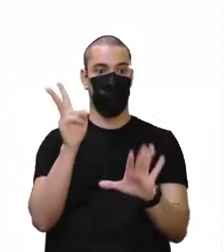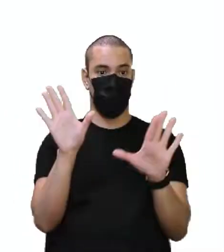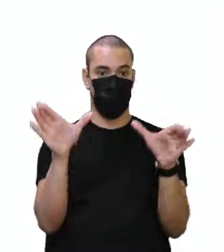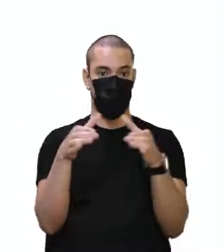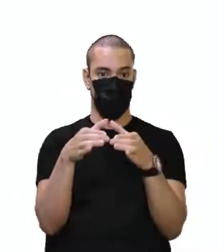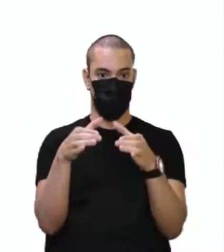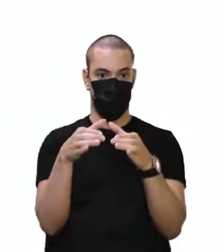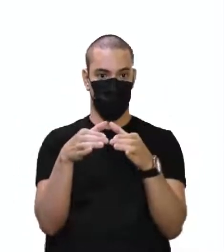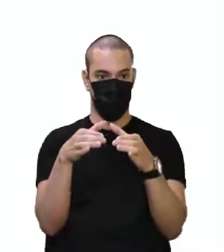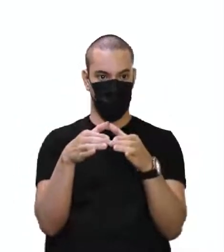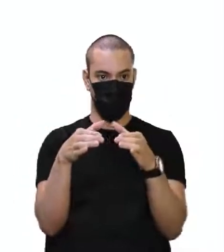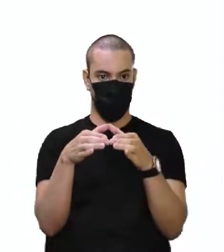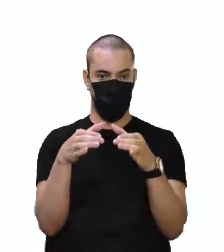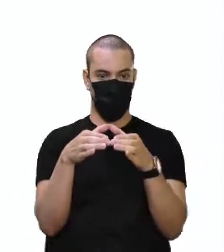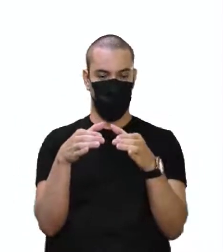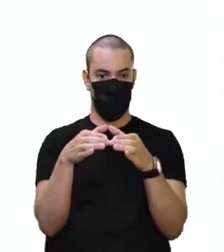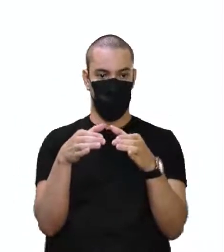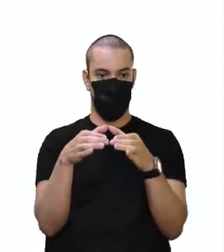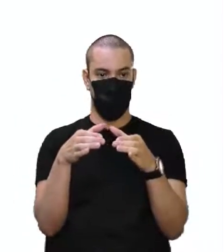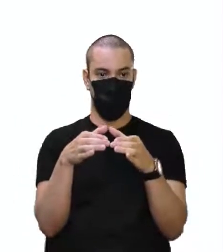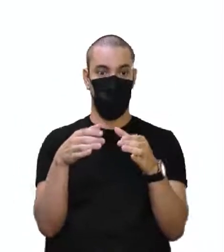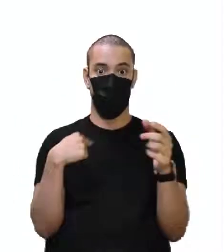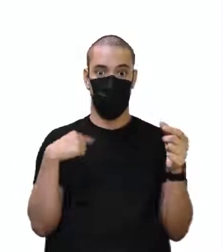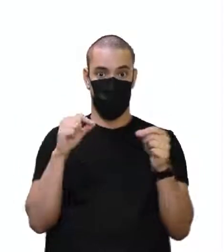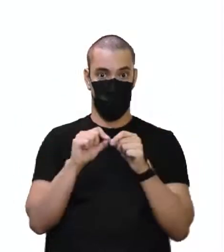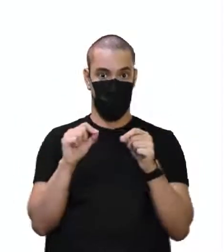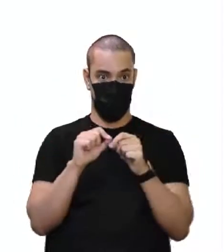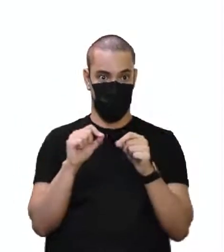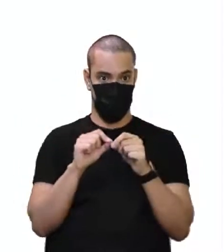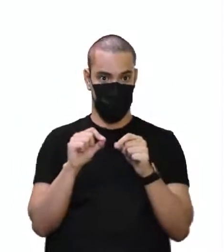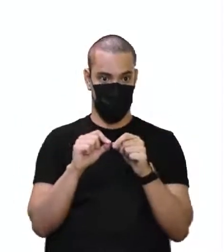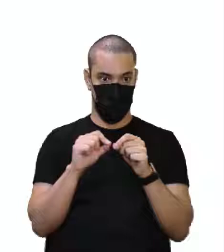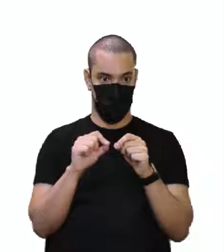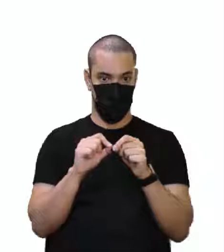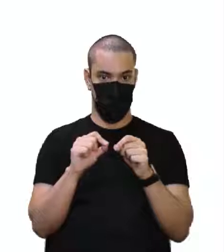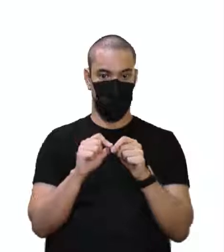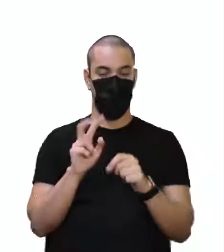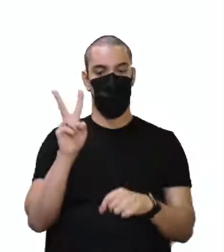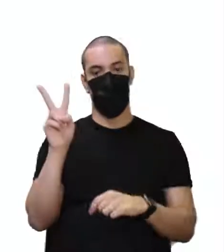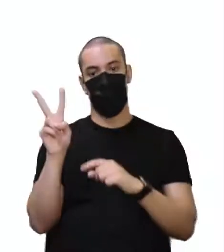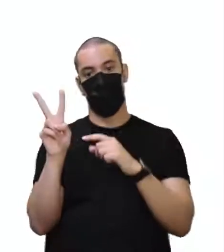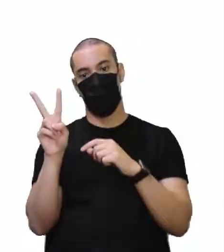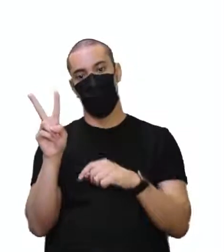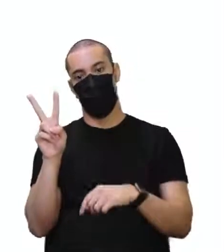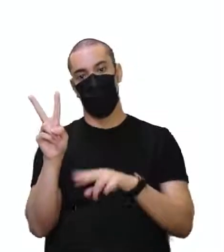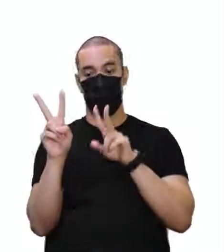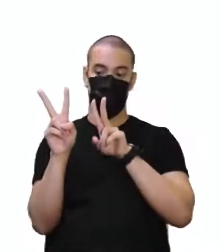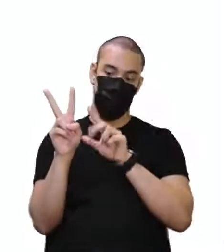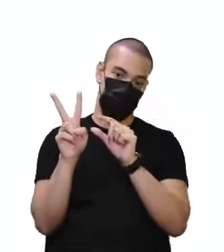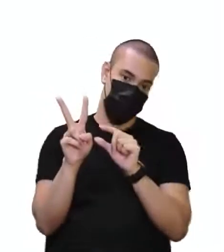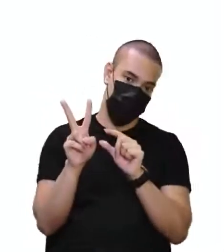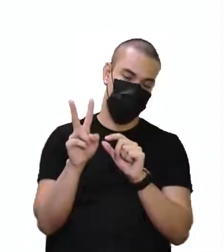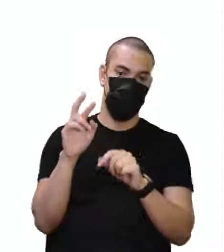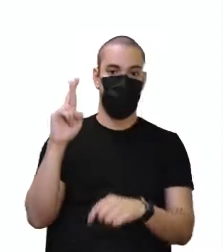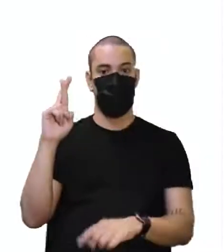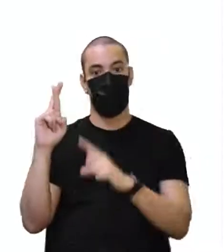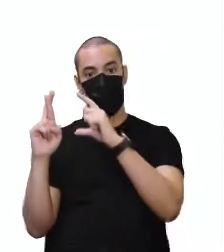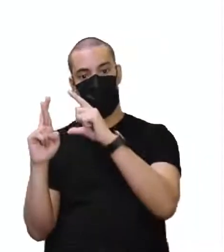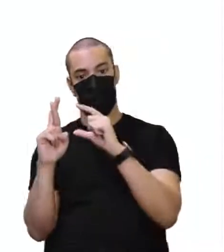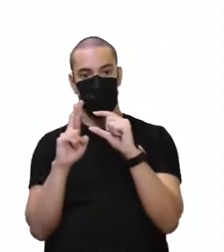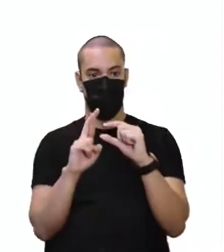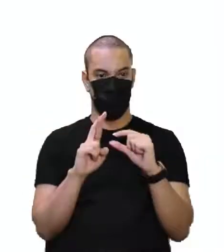grupo de gametas aí que eu tô cruzando, tá? Vzão, Vzinho,